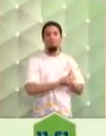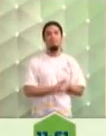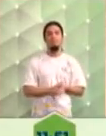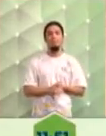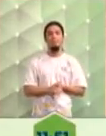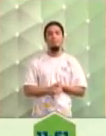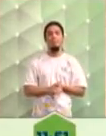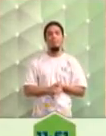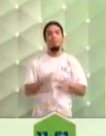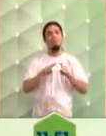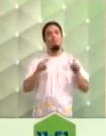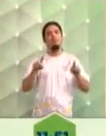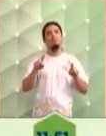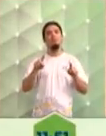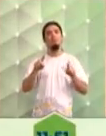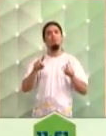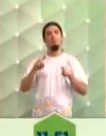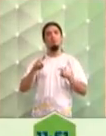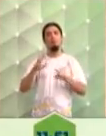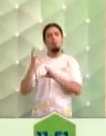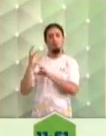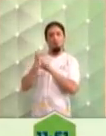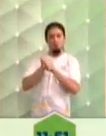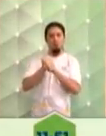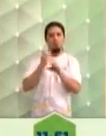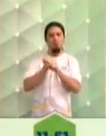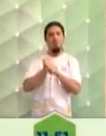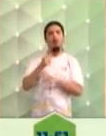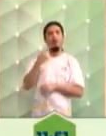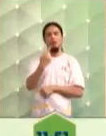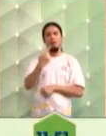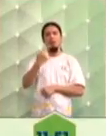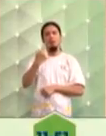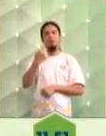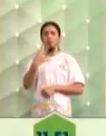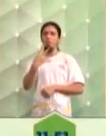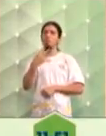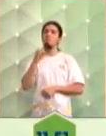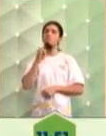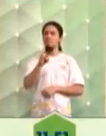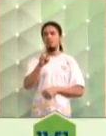por 14 mil ao todo, né? 14 mil. Quem é o próximo diretor, me diz aqui.